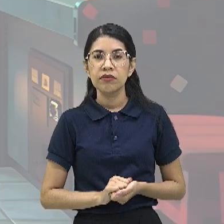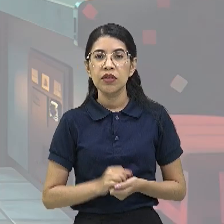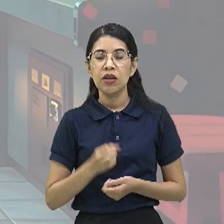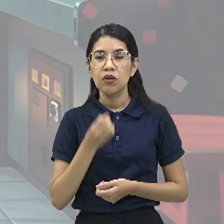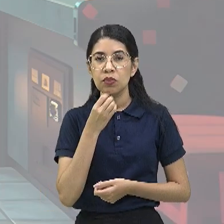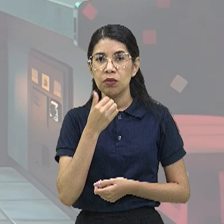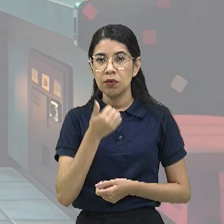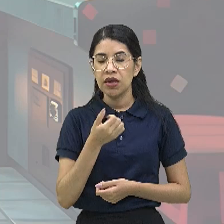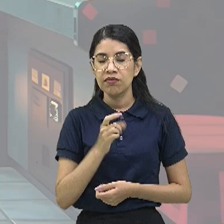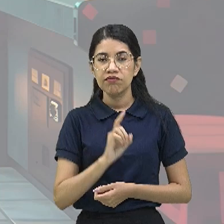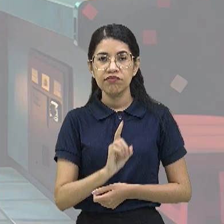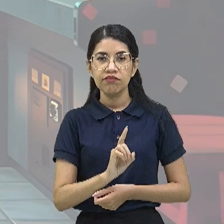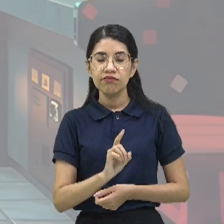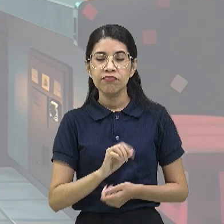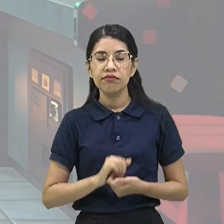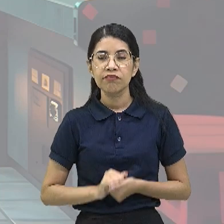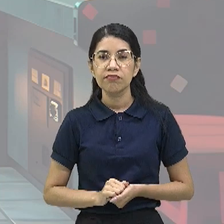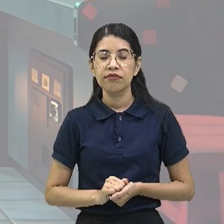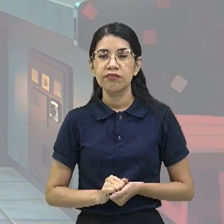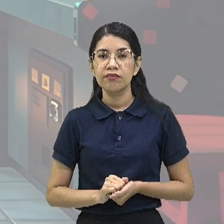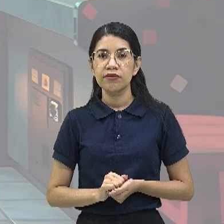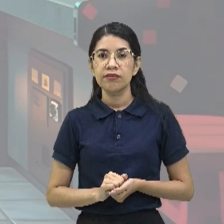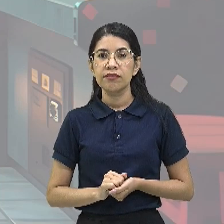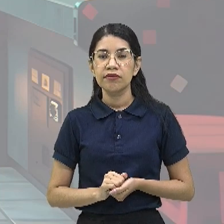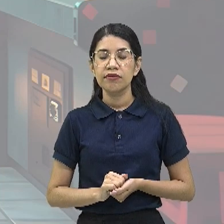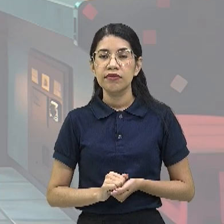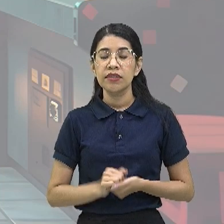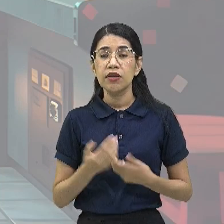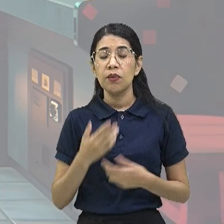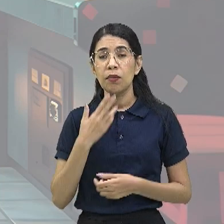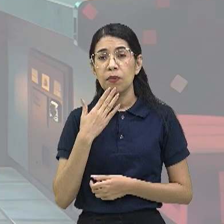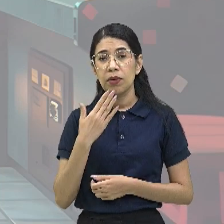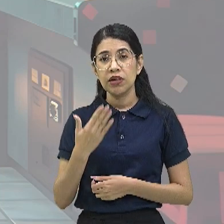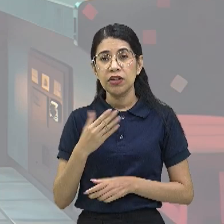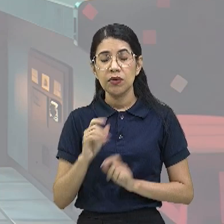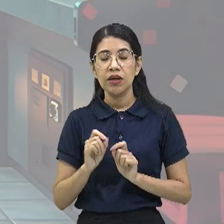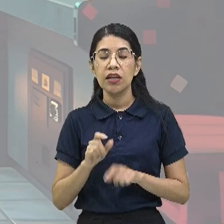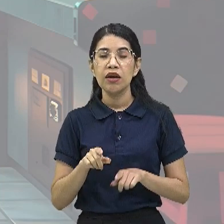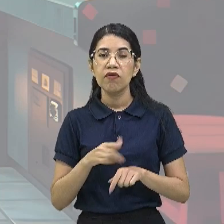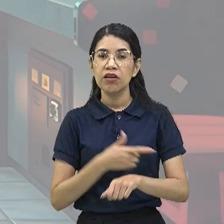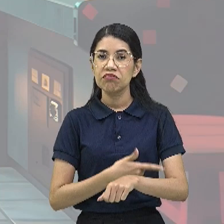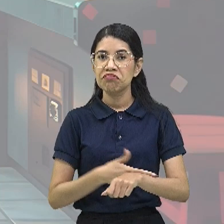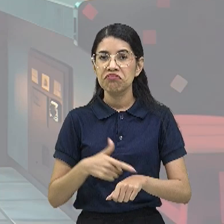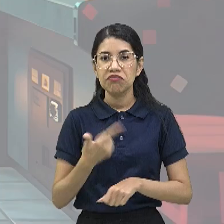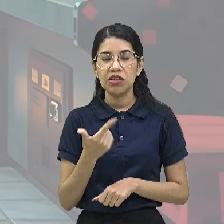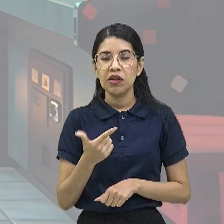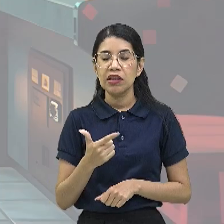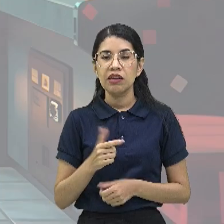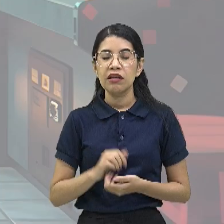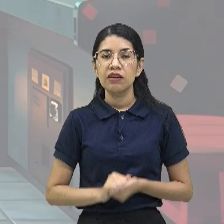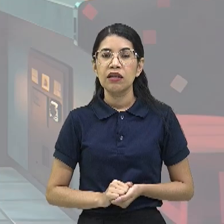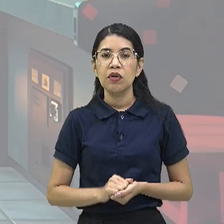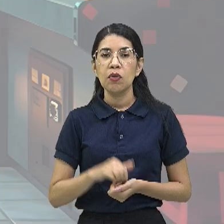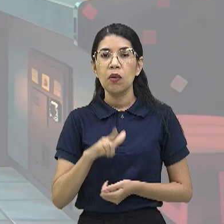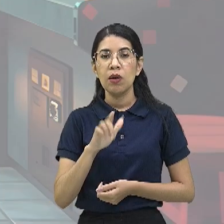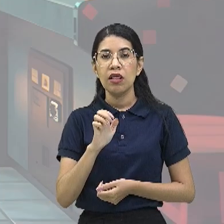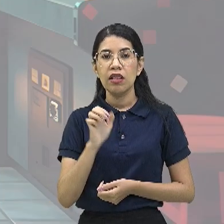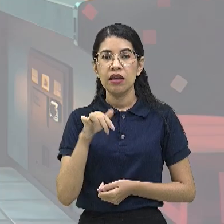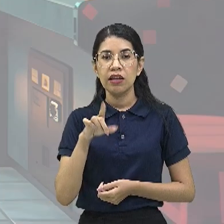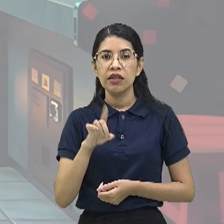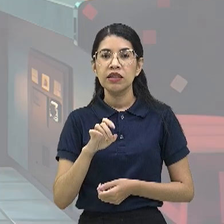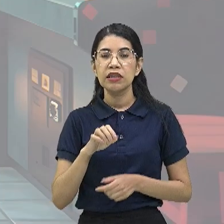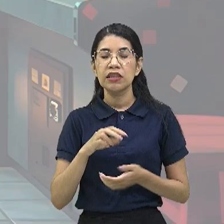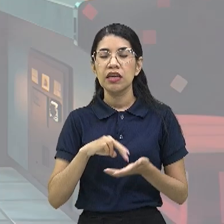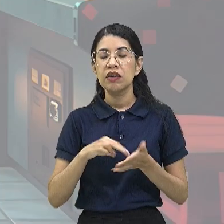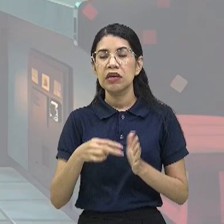né? Não, certo? Aqui o pedido foi bem rude, então rude em inglês significa rude, algo